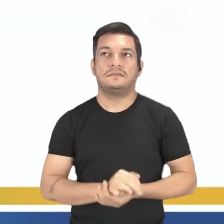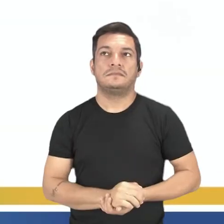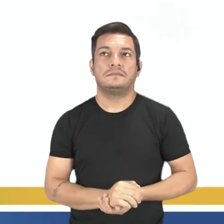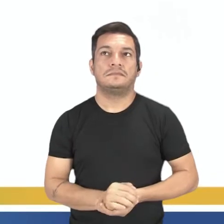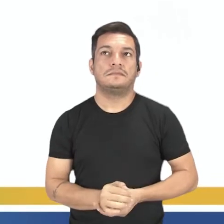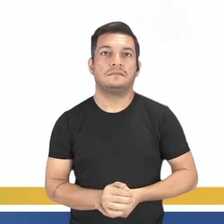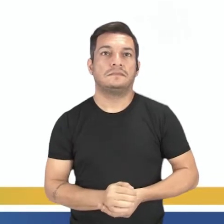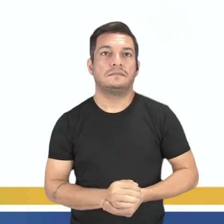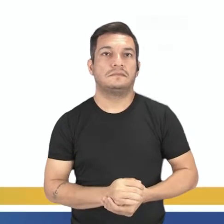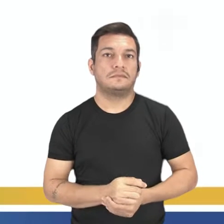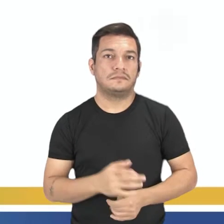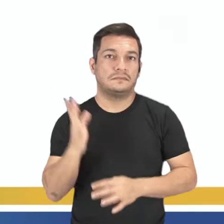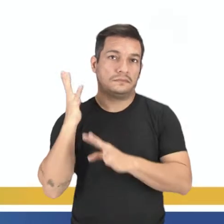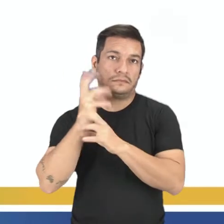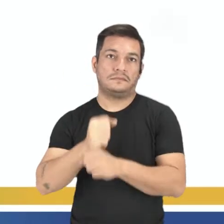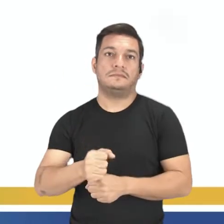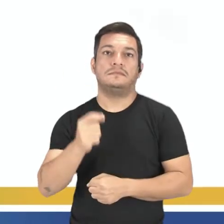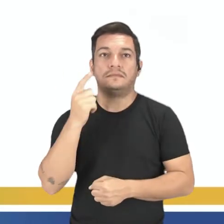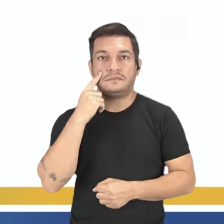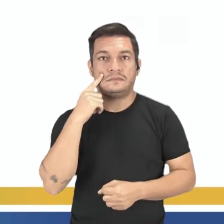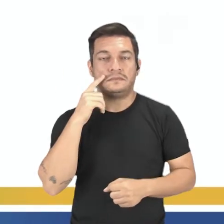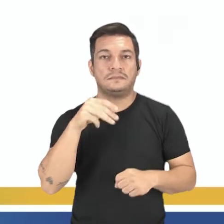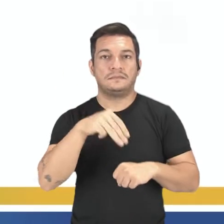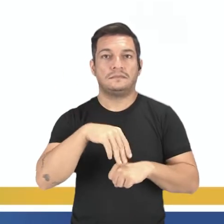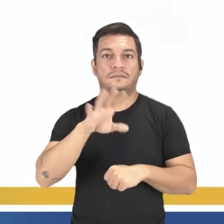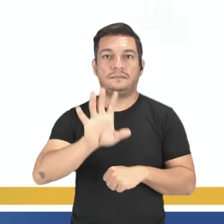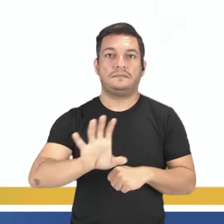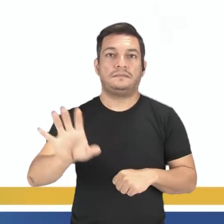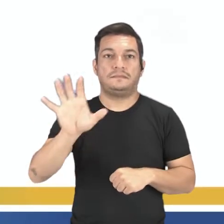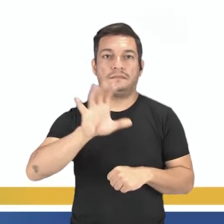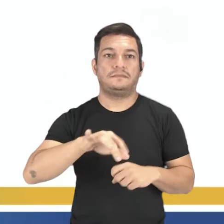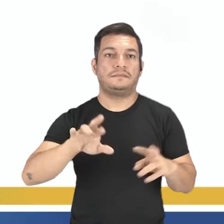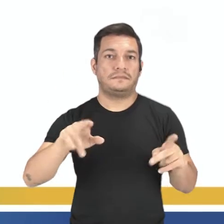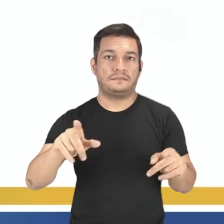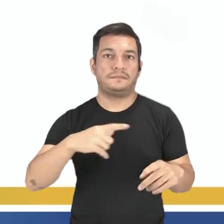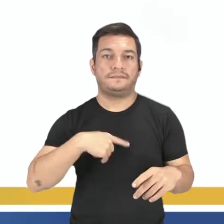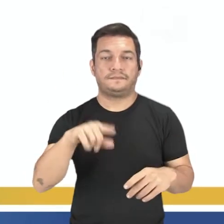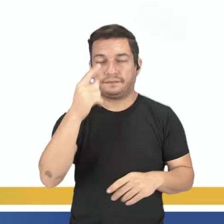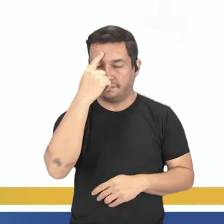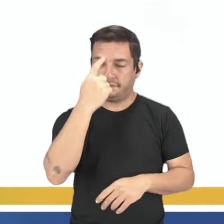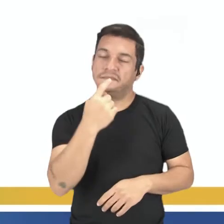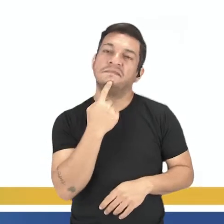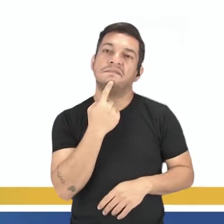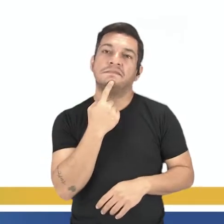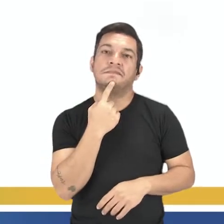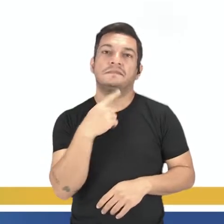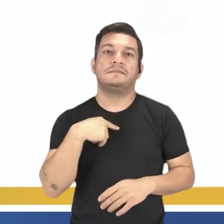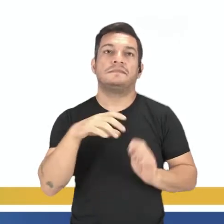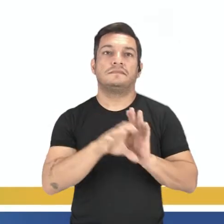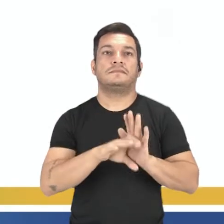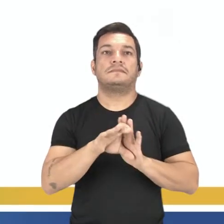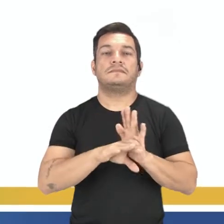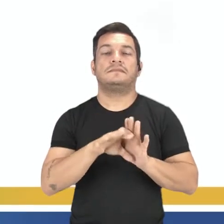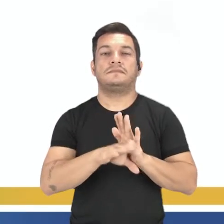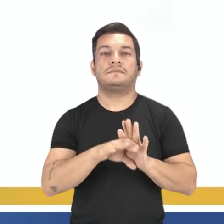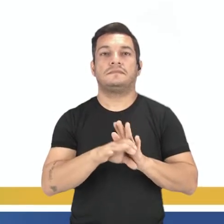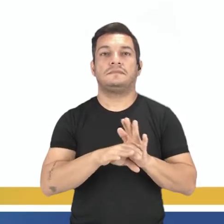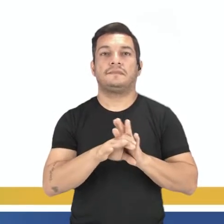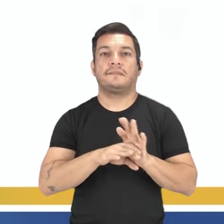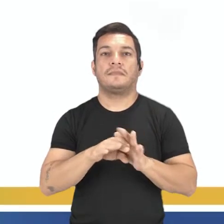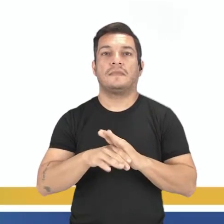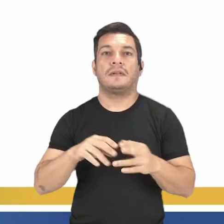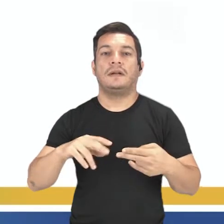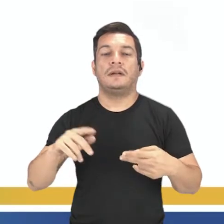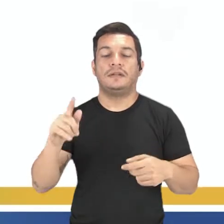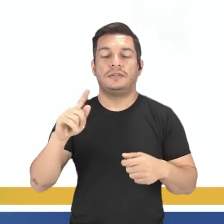Então, recapitulando, eu deixei um mapa diferente desse, vamos à imagem. Então a gente tem os conceitos genéticos, que